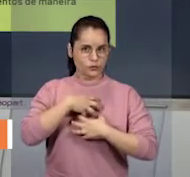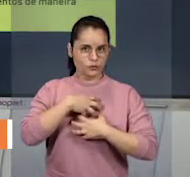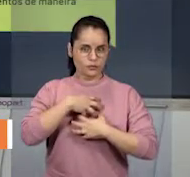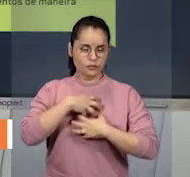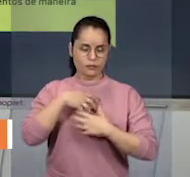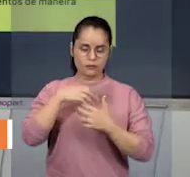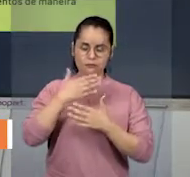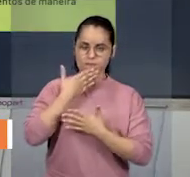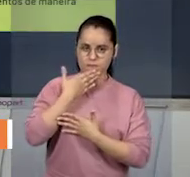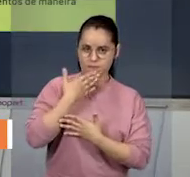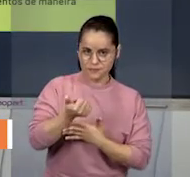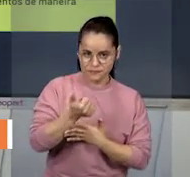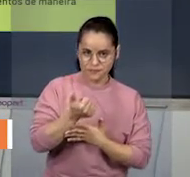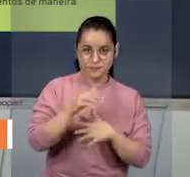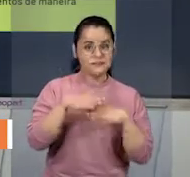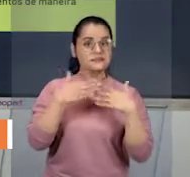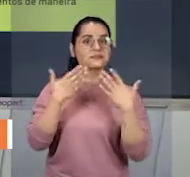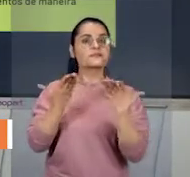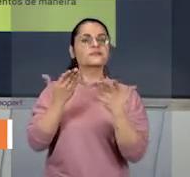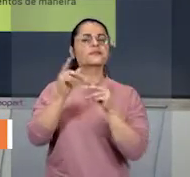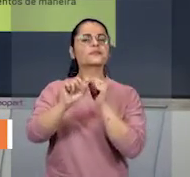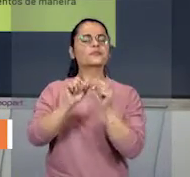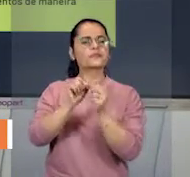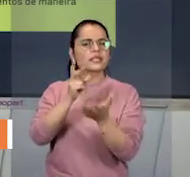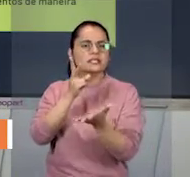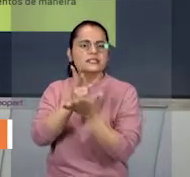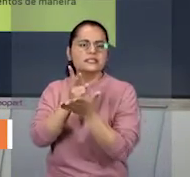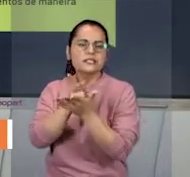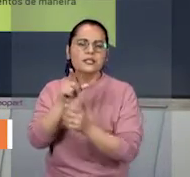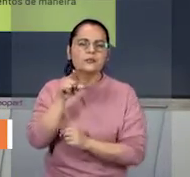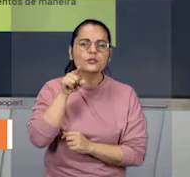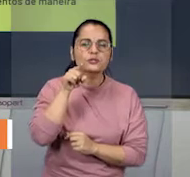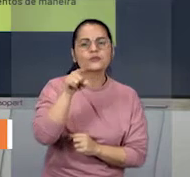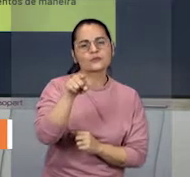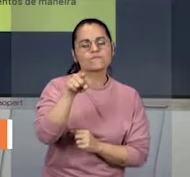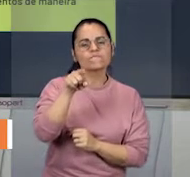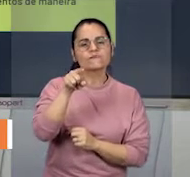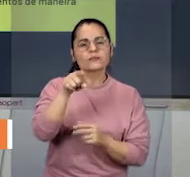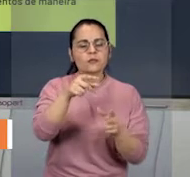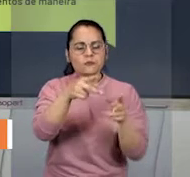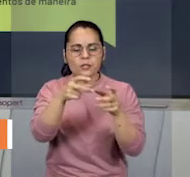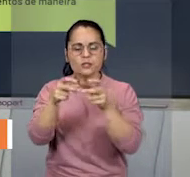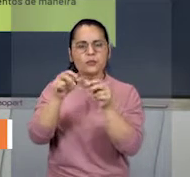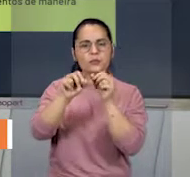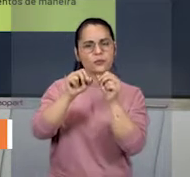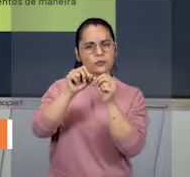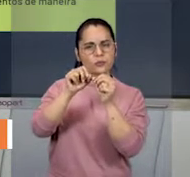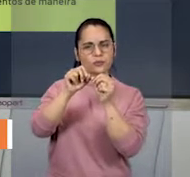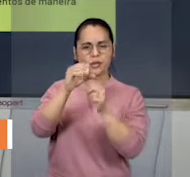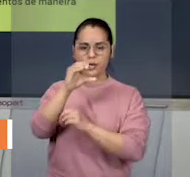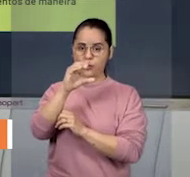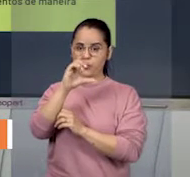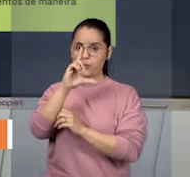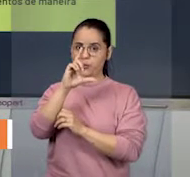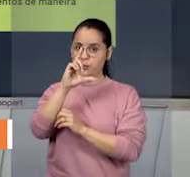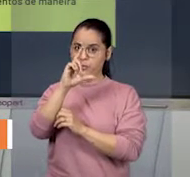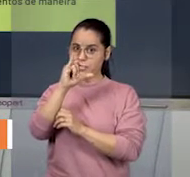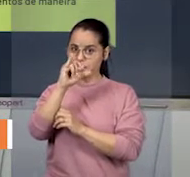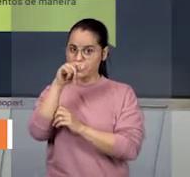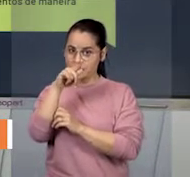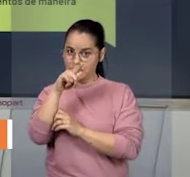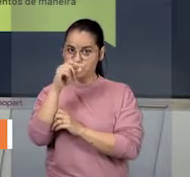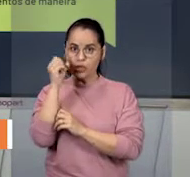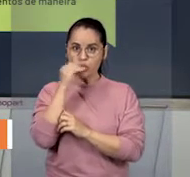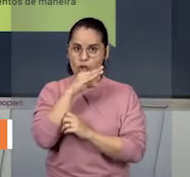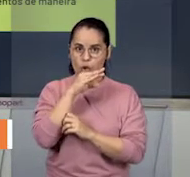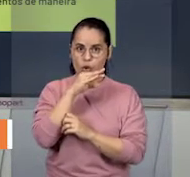mais adequada. Então, sempre que você vê o lançamento de um clipe novo e corre para aprender